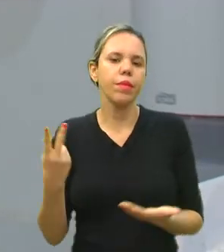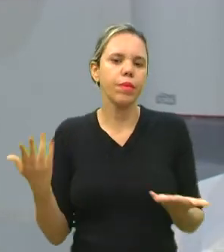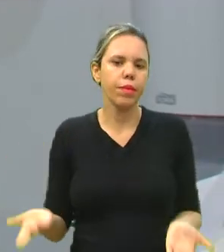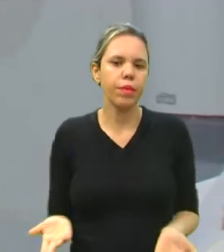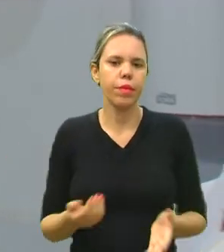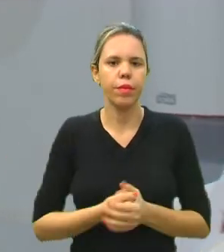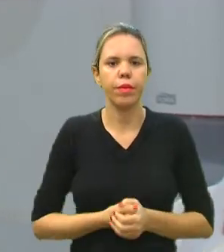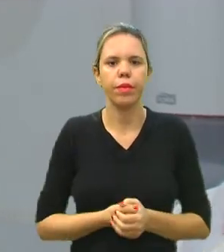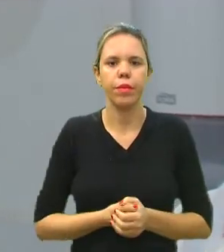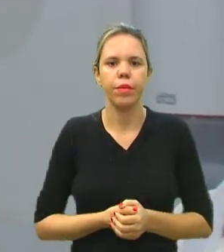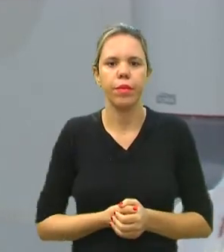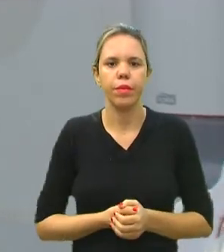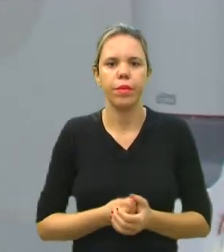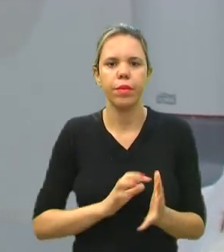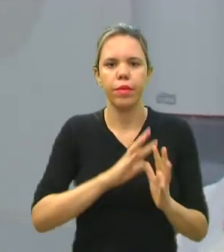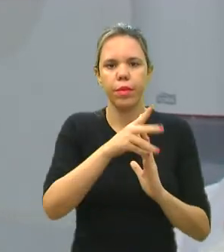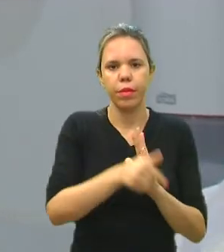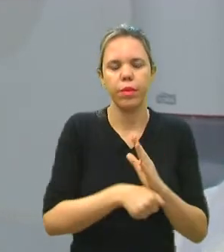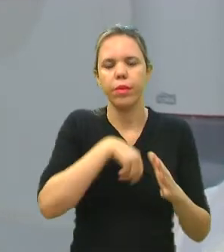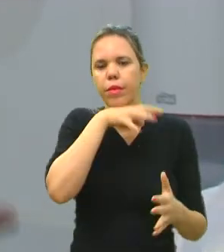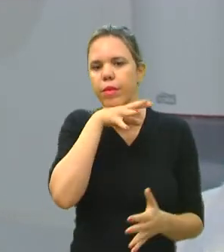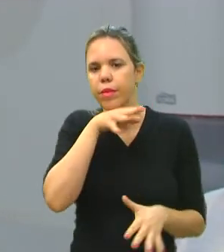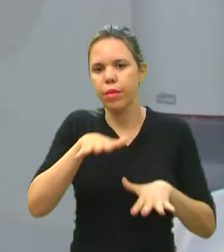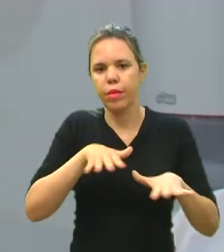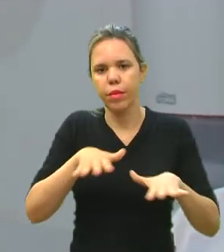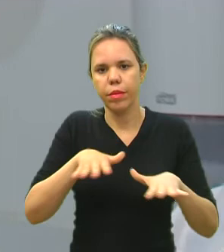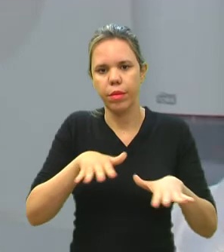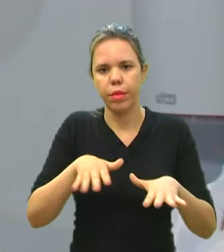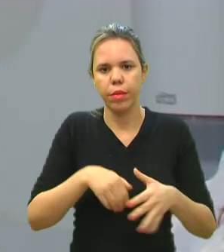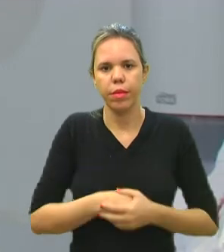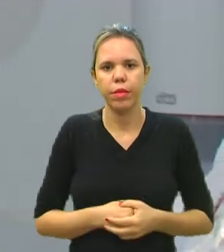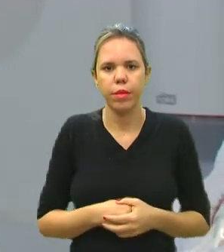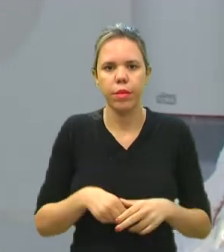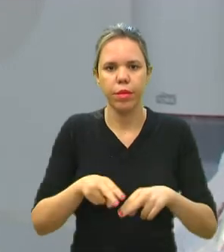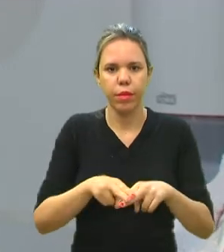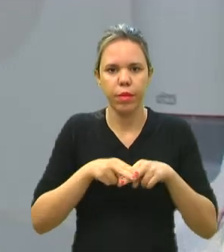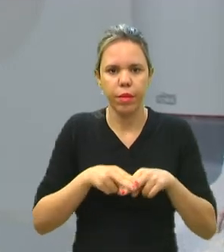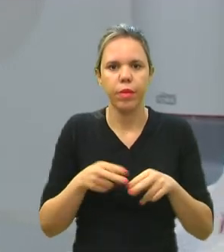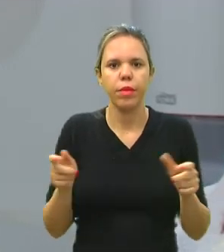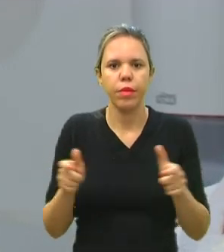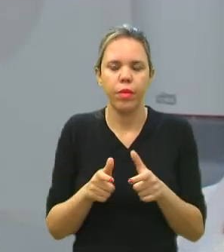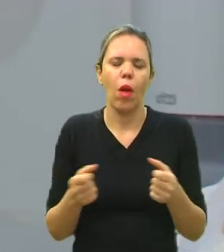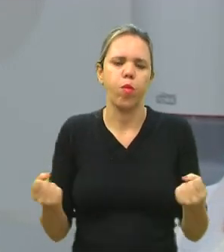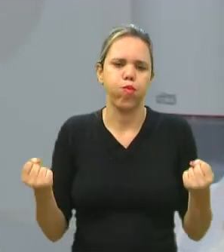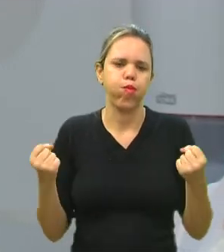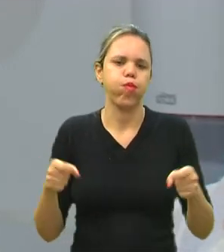também é muito válido. Enriquecimento ambiental para esse animal se movimentar um pouco mais por